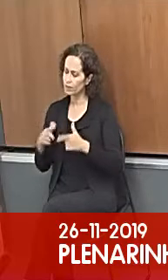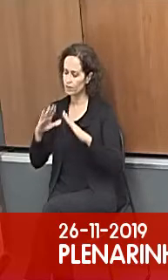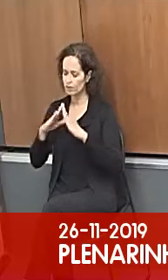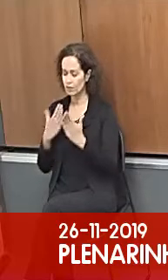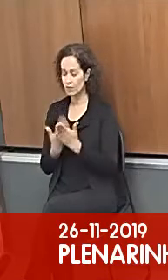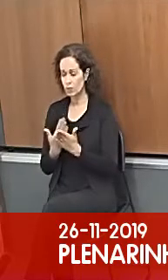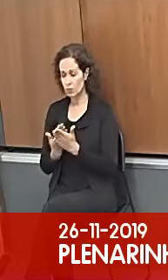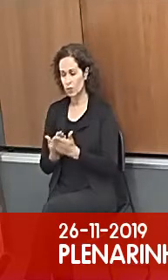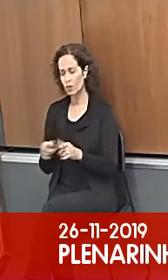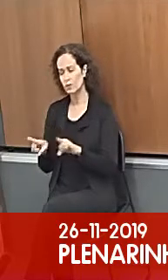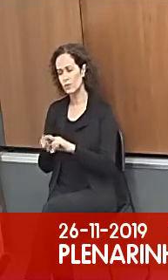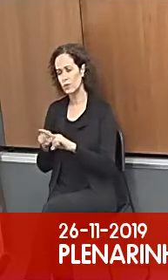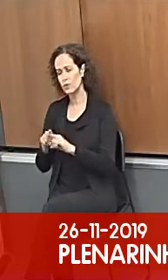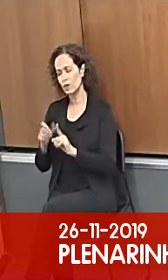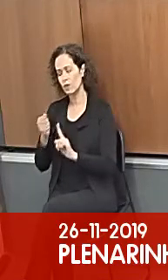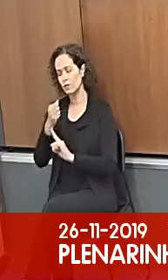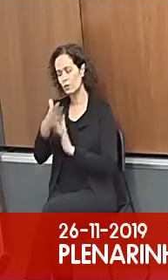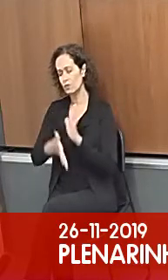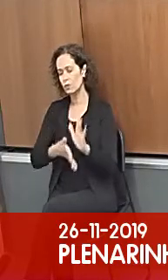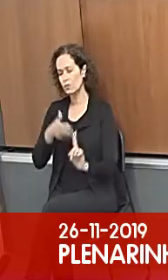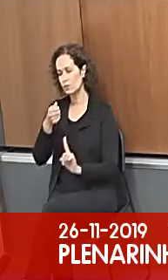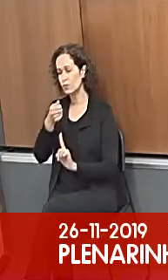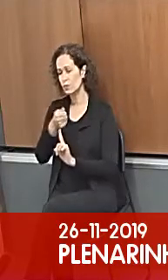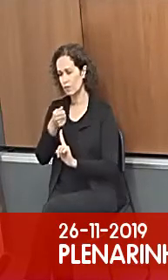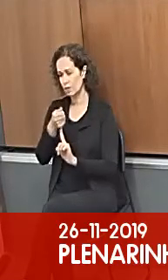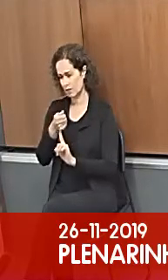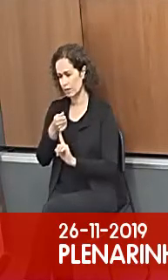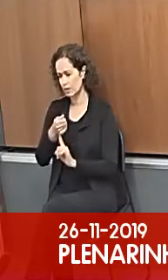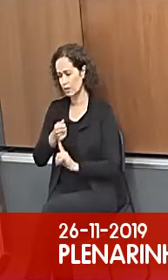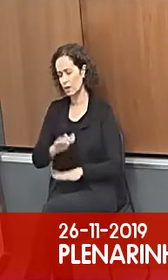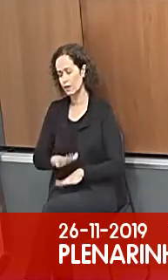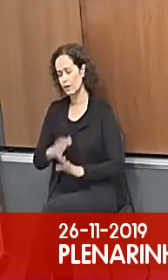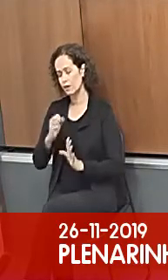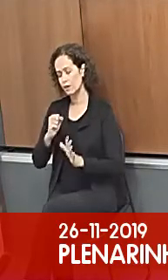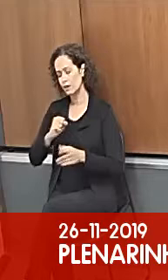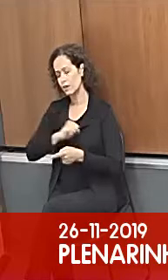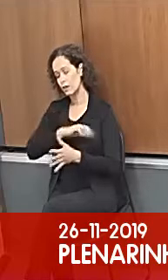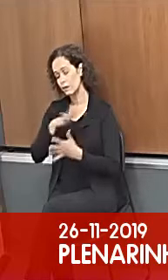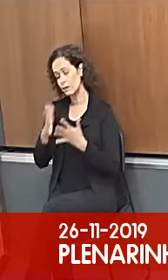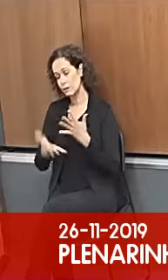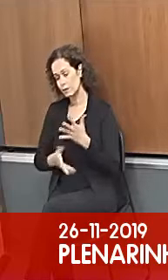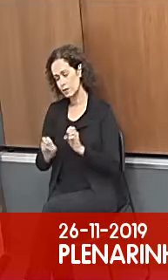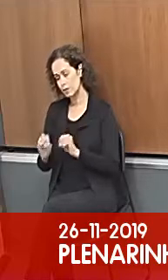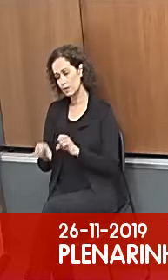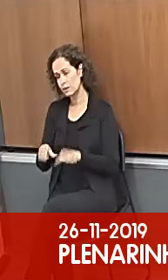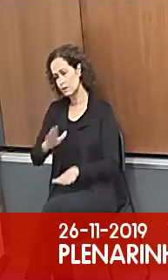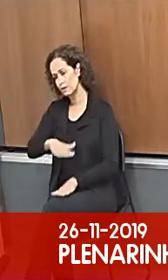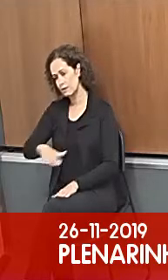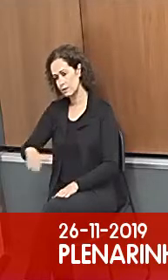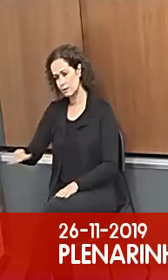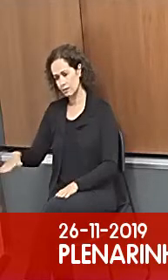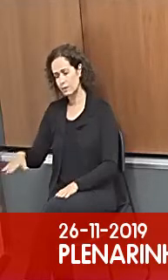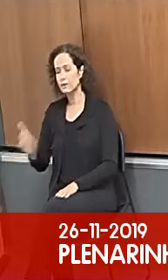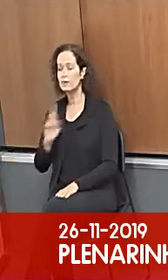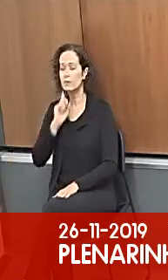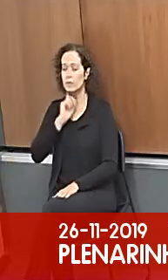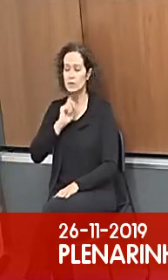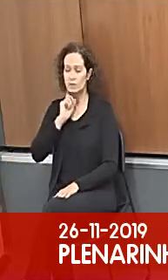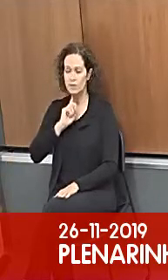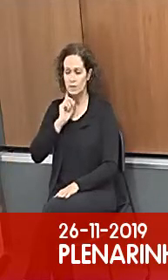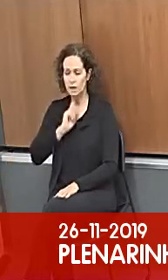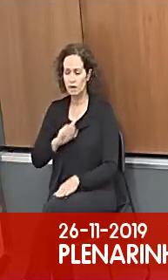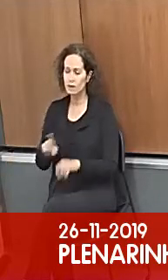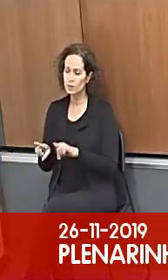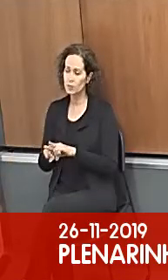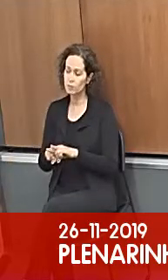e do CAS, levar, né, a língua de sinais para as crianças no estado de Minas Gerais, aí, que no